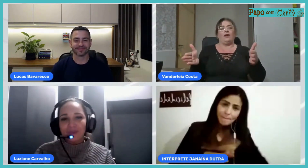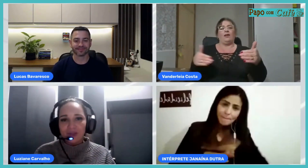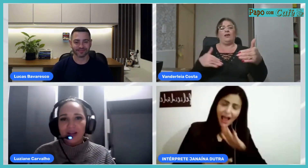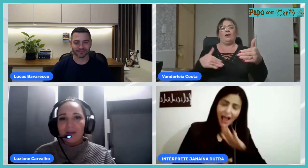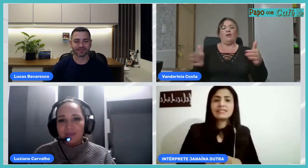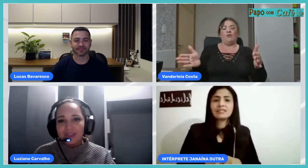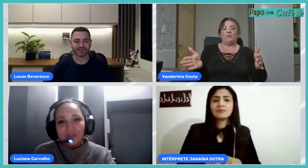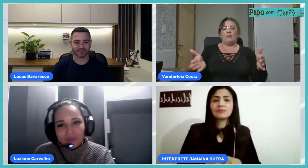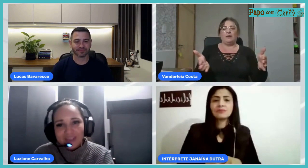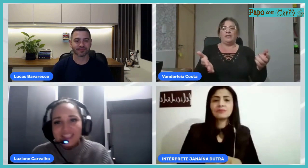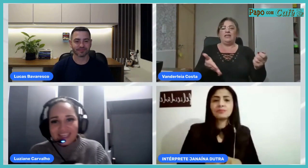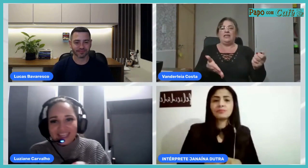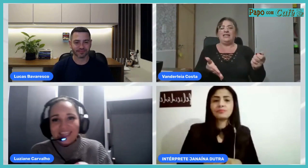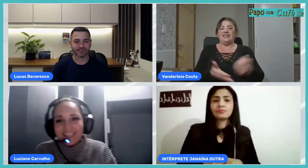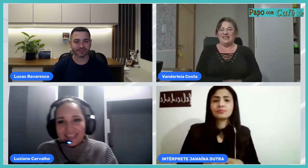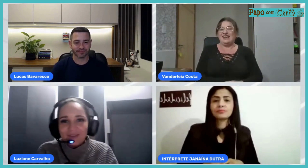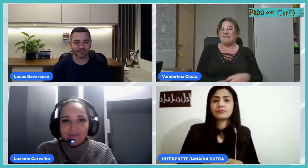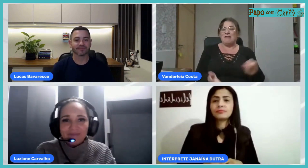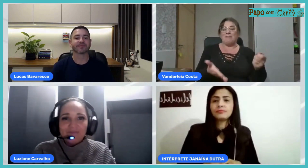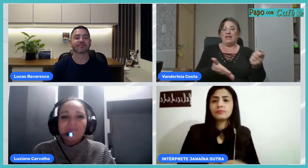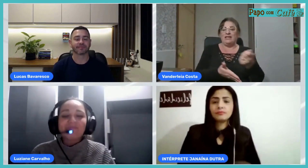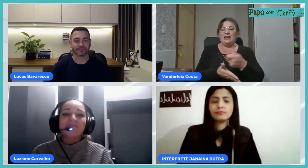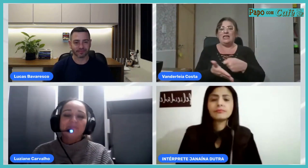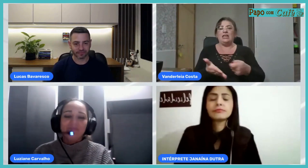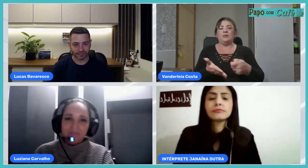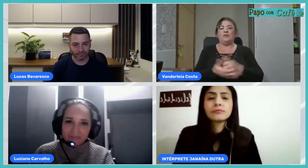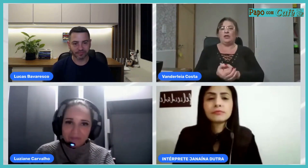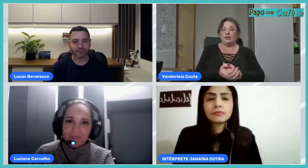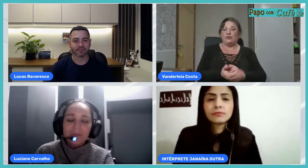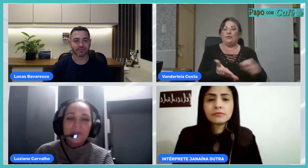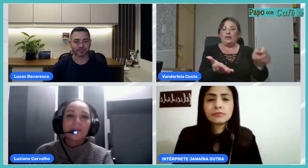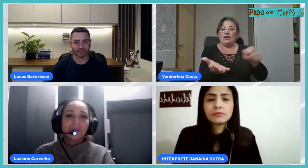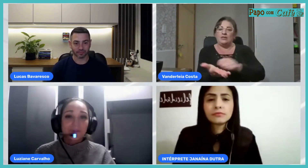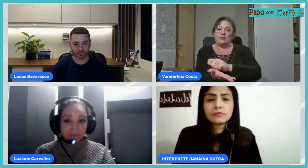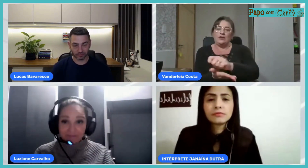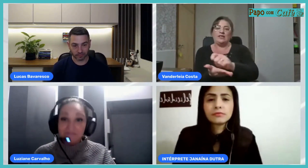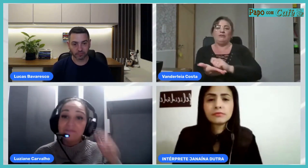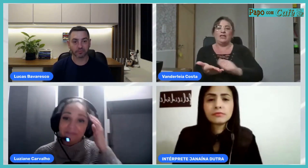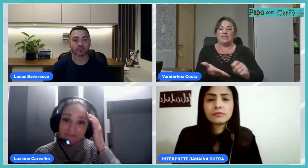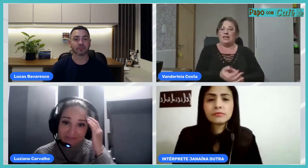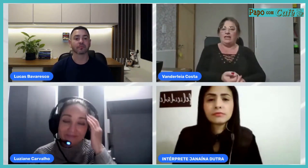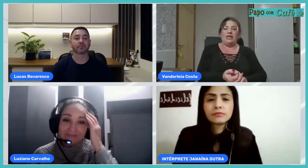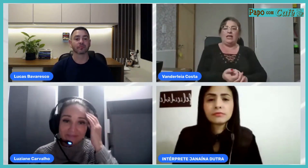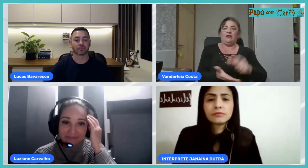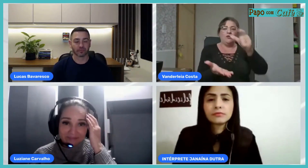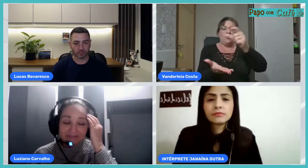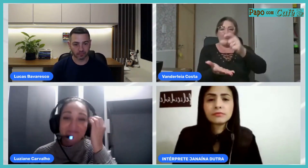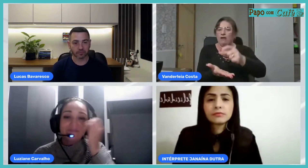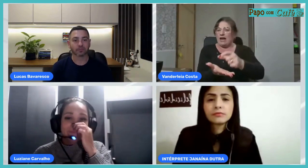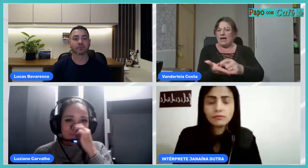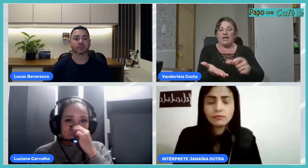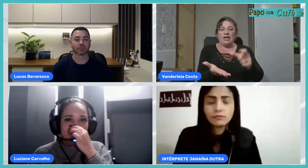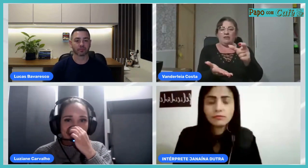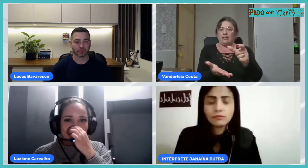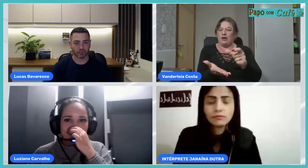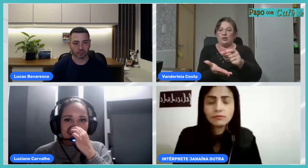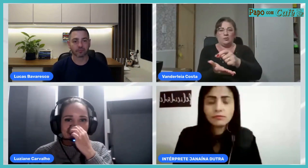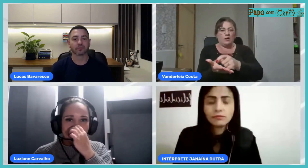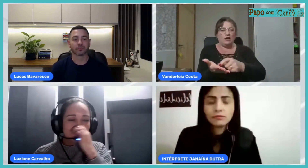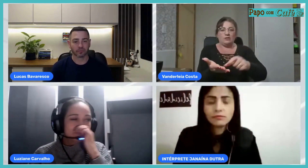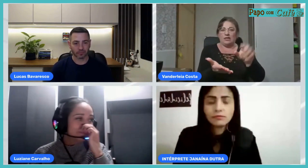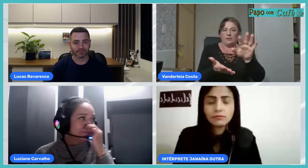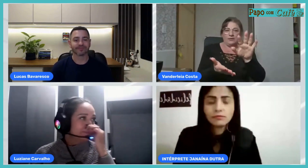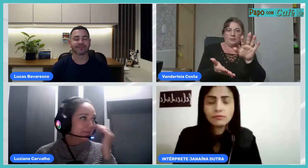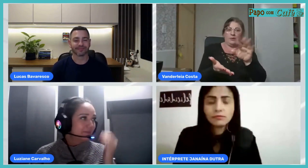para funcionar, porque isso facilita. Uma planilha, uma folha de ofício, fazer um desenhinho, um carrinho da